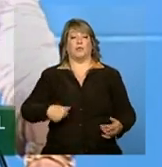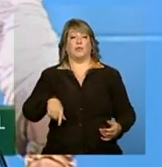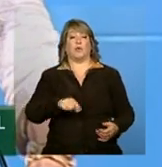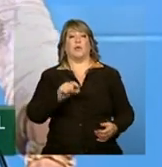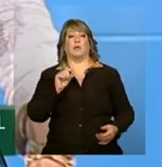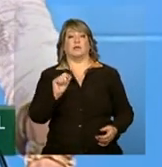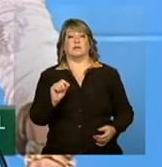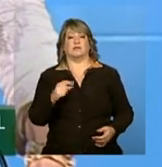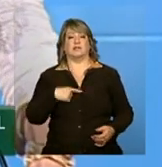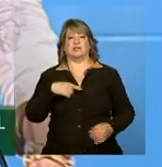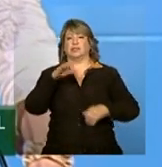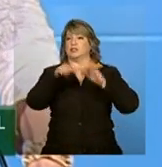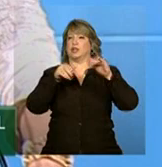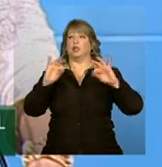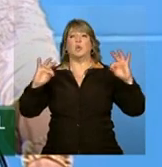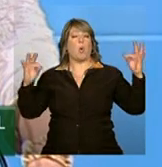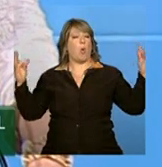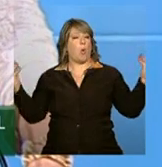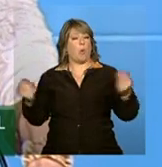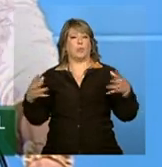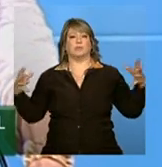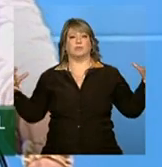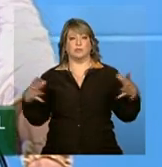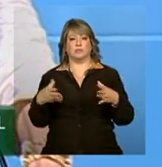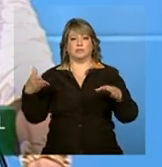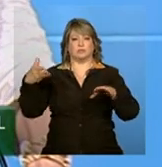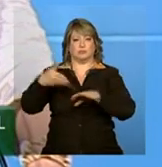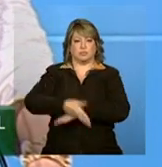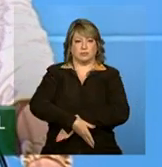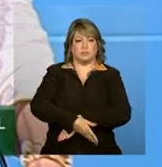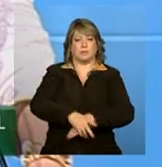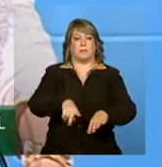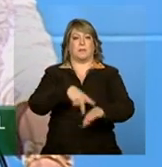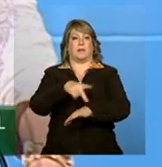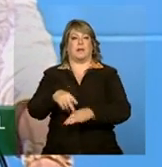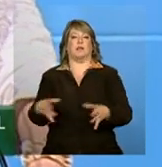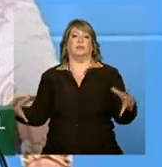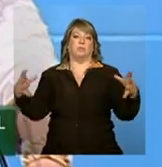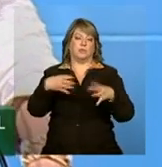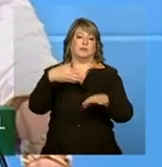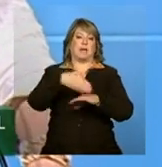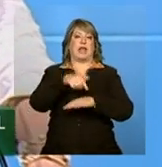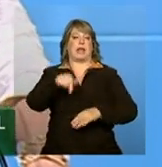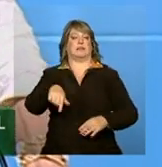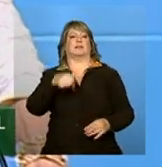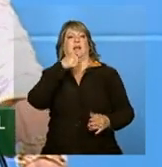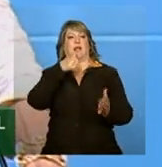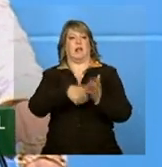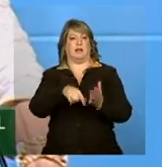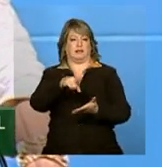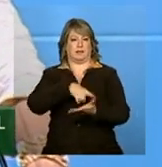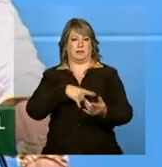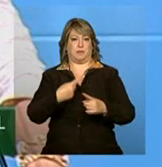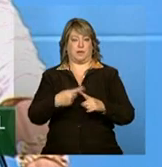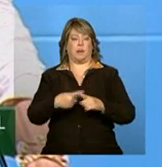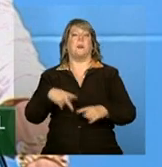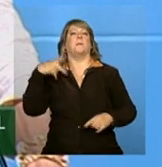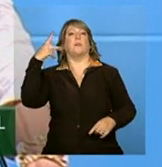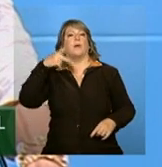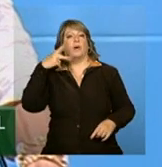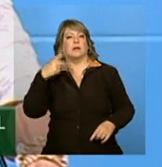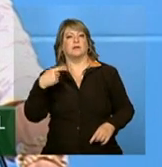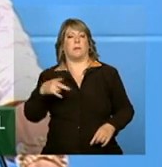urgir todos os Estados-membros a implementar esta carta. Também digo que as políticas dos governos, não só do Brasil, mas de